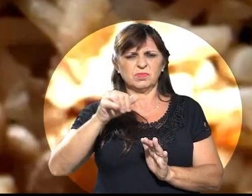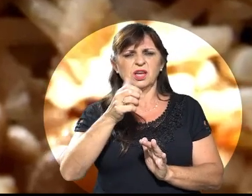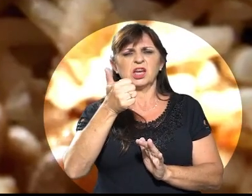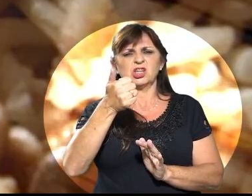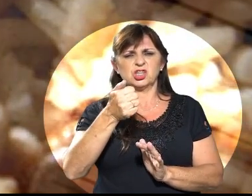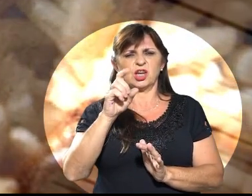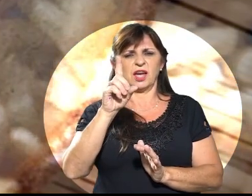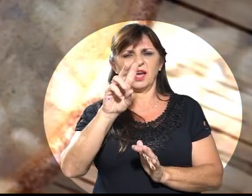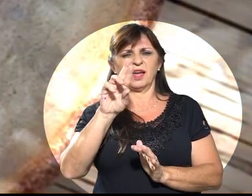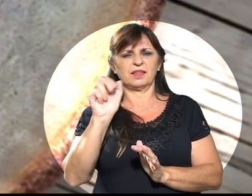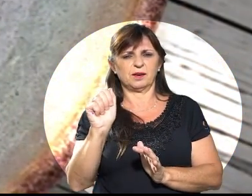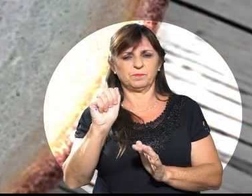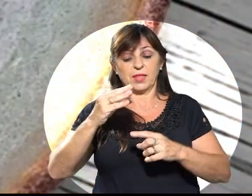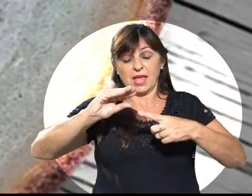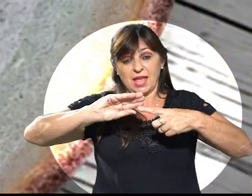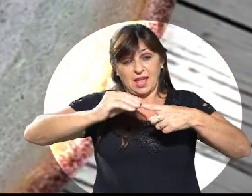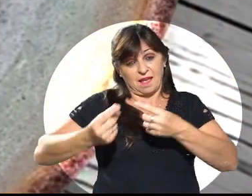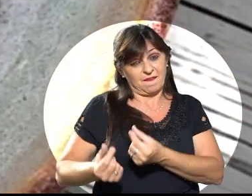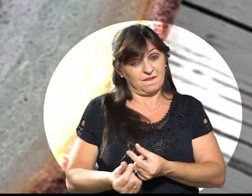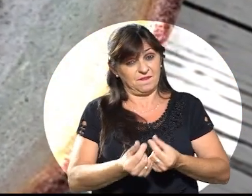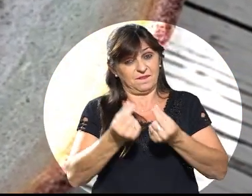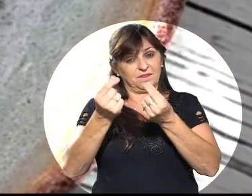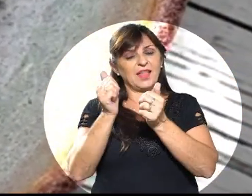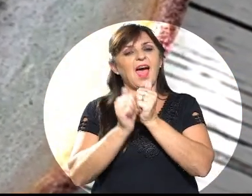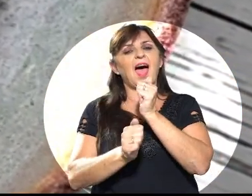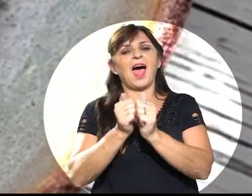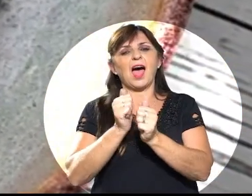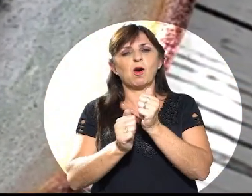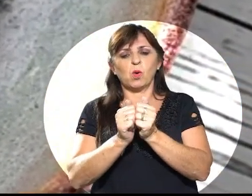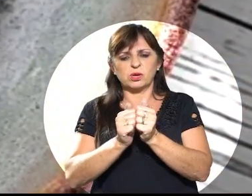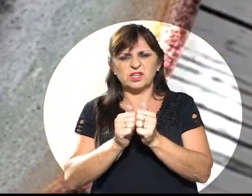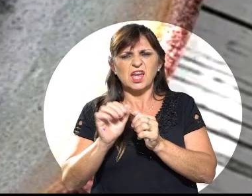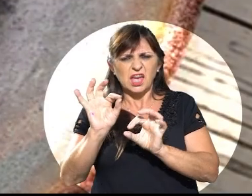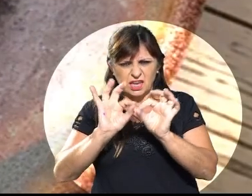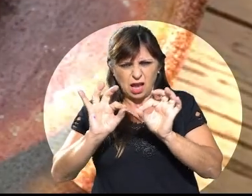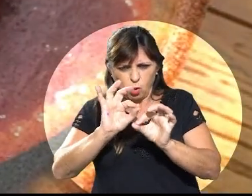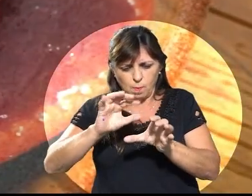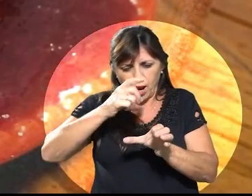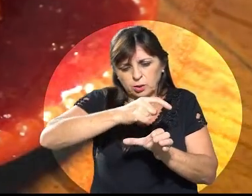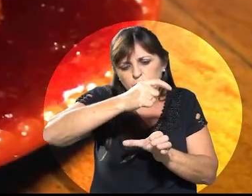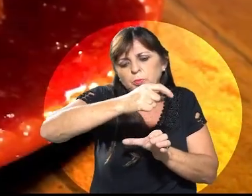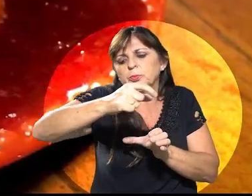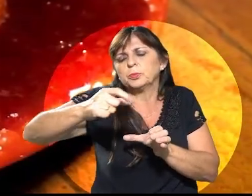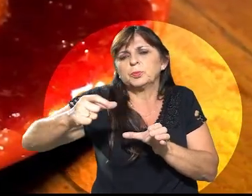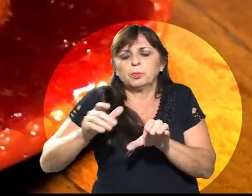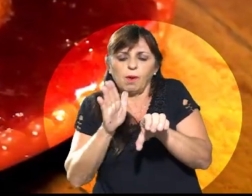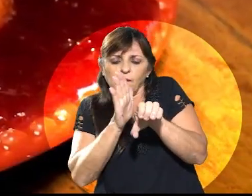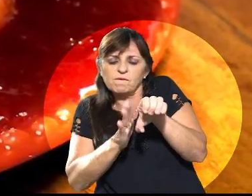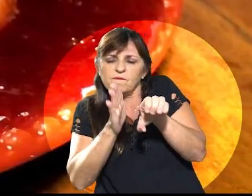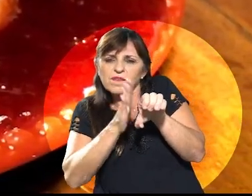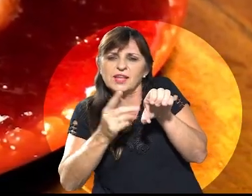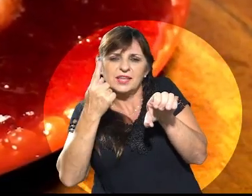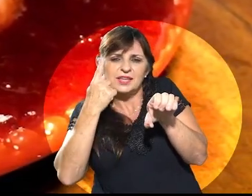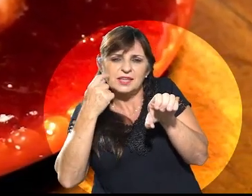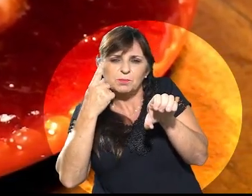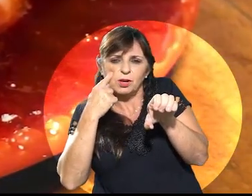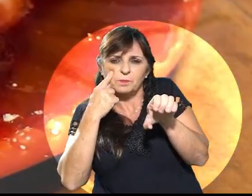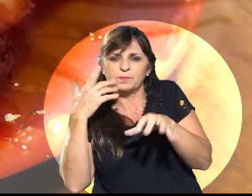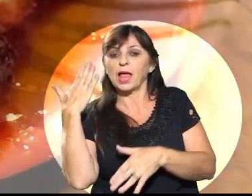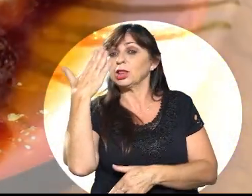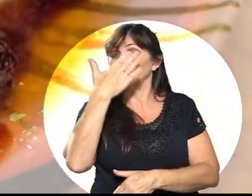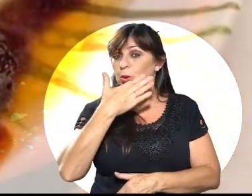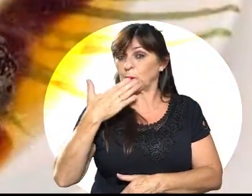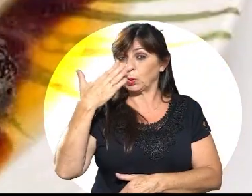e decorado com fatias fritas de cebola. E como sobremesa, um clássico da culinária libanesa.